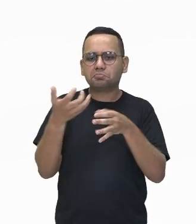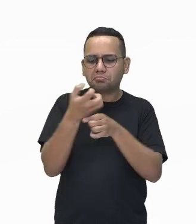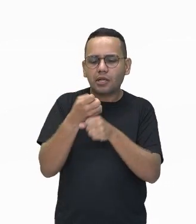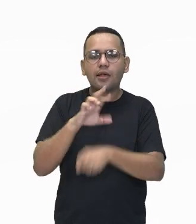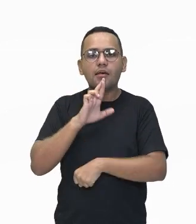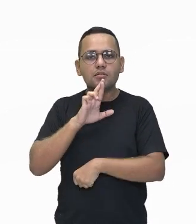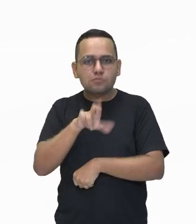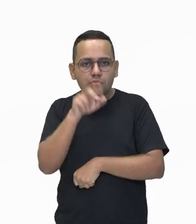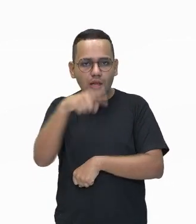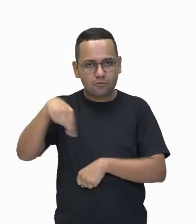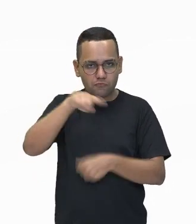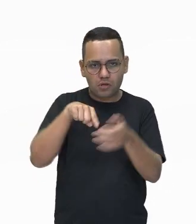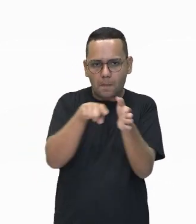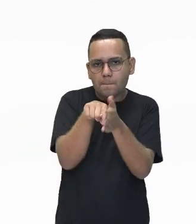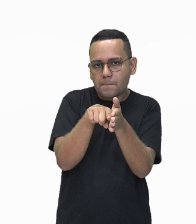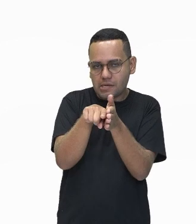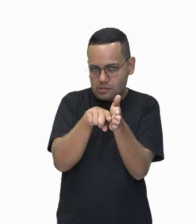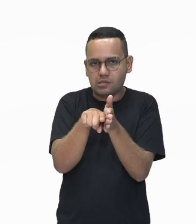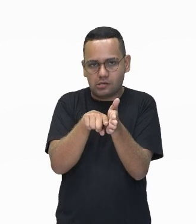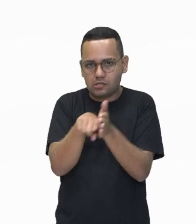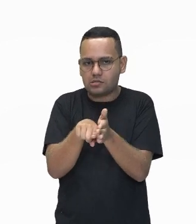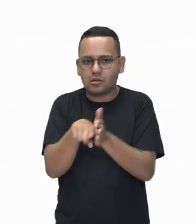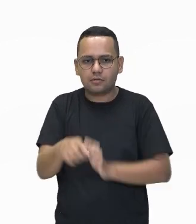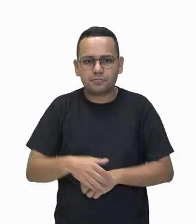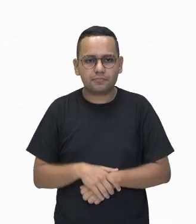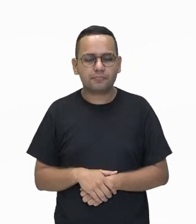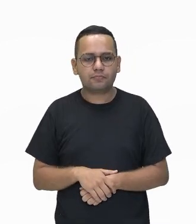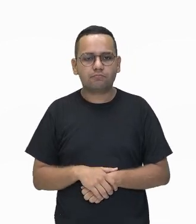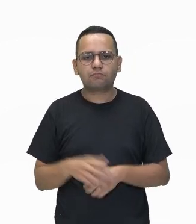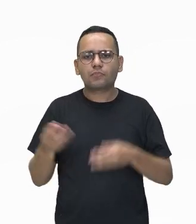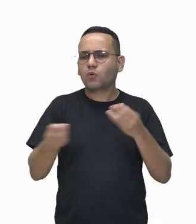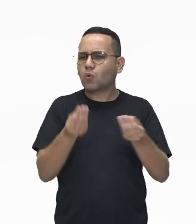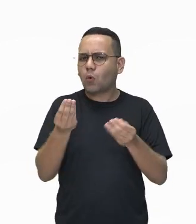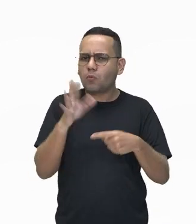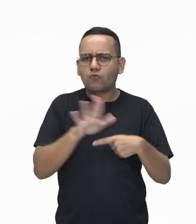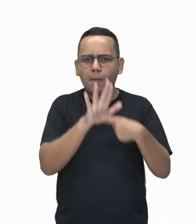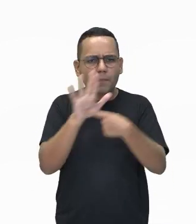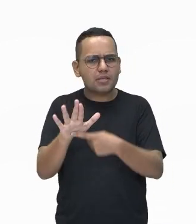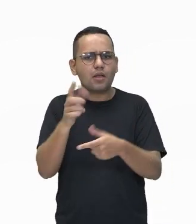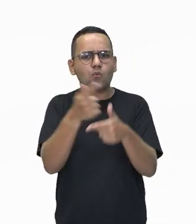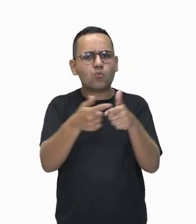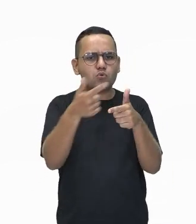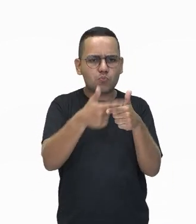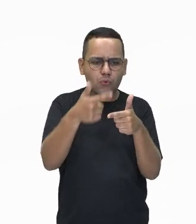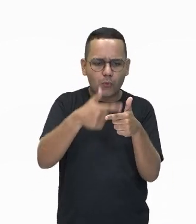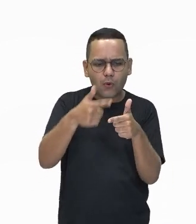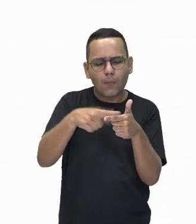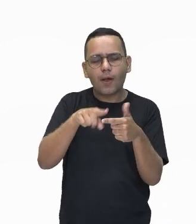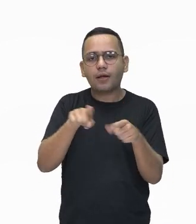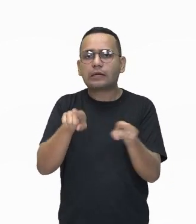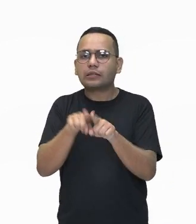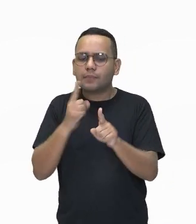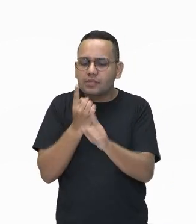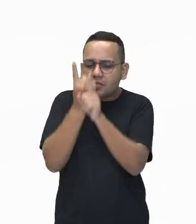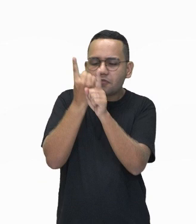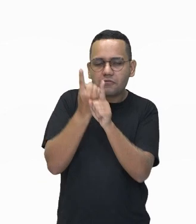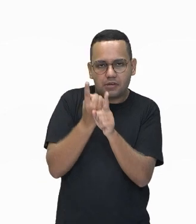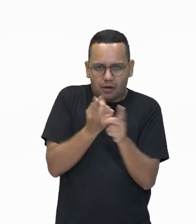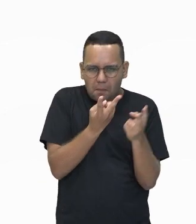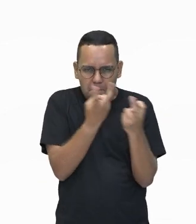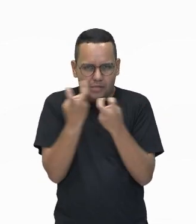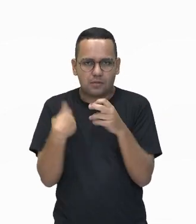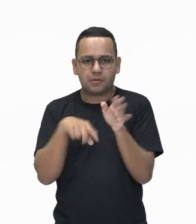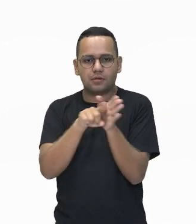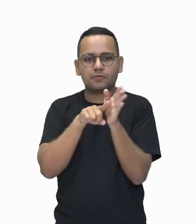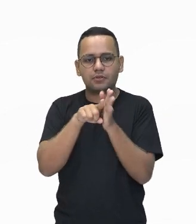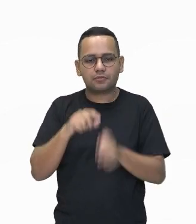da minha pesquisa. Como eu vou apresentar as problemáticas identificadas na pesquisa, o